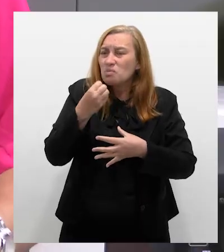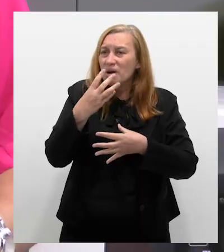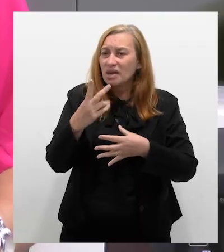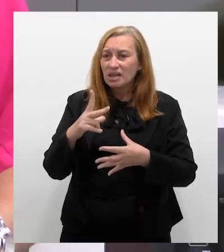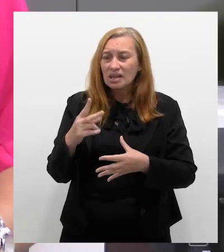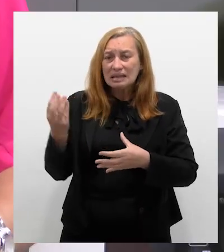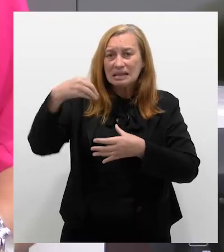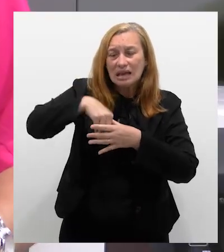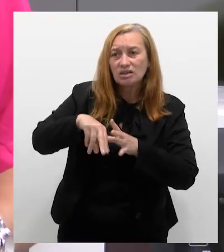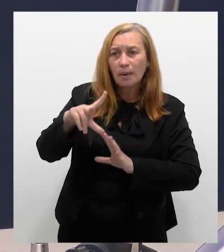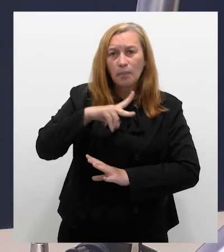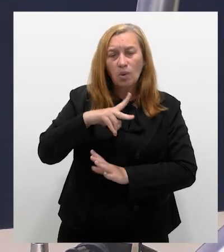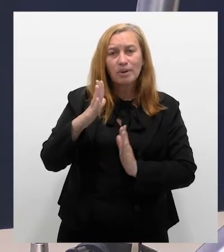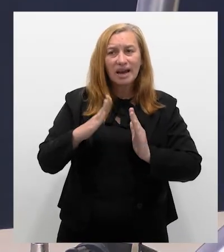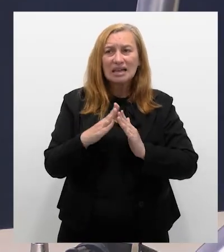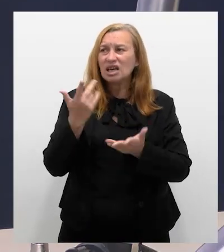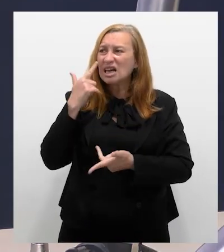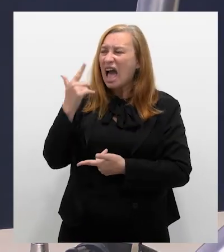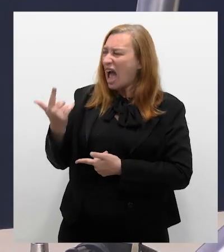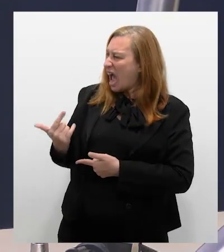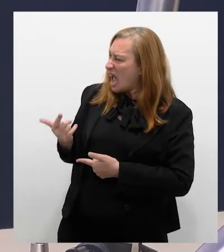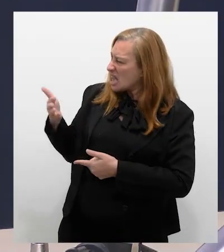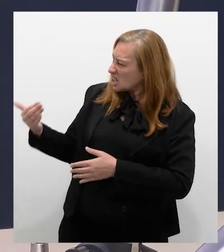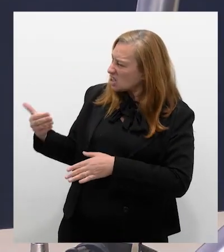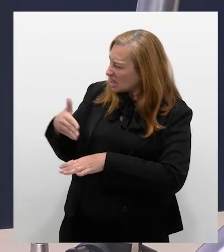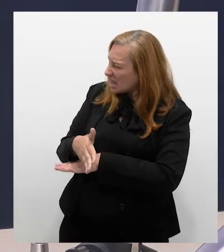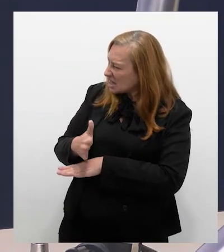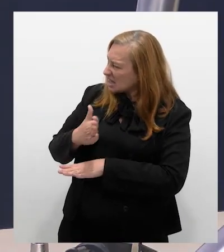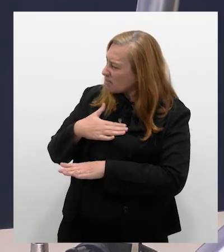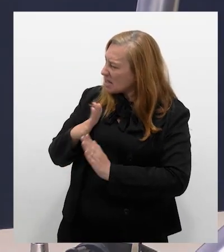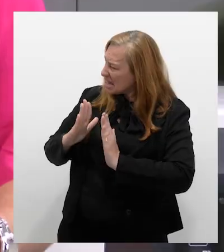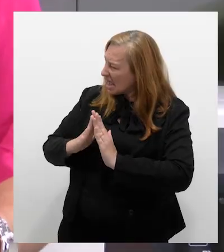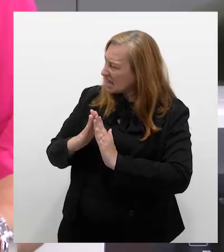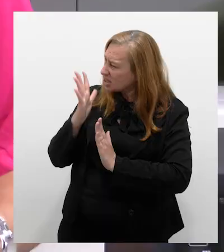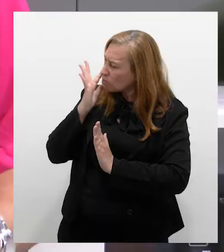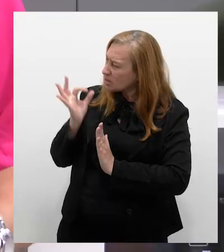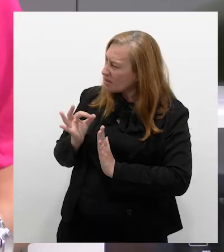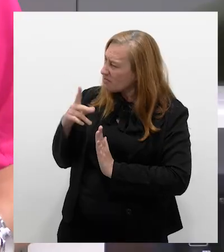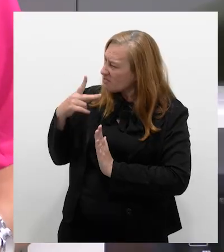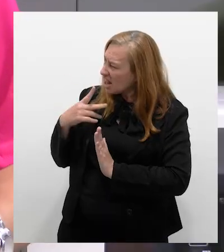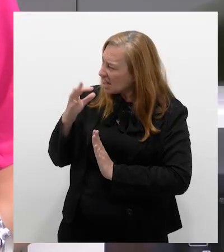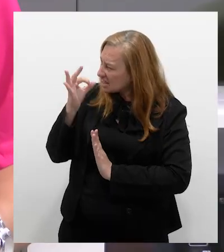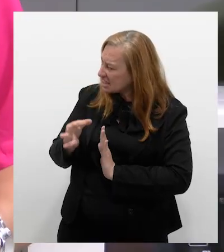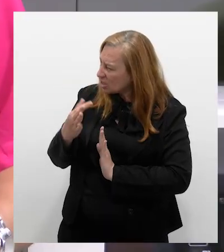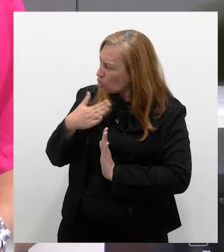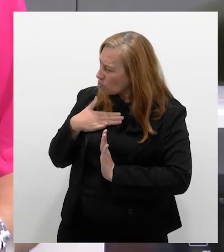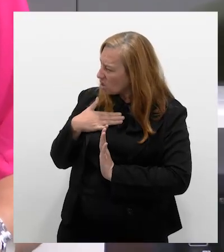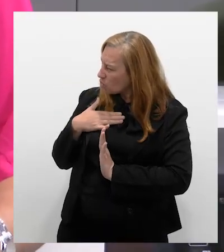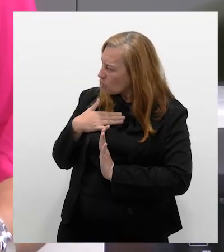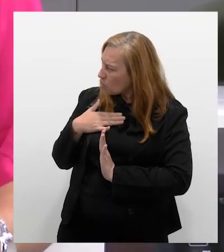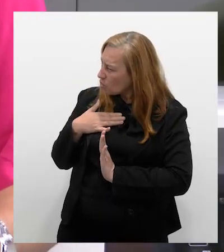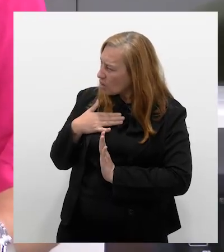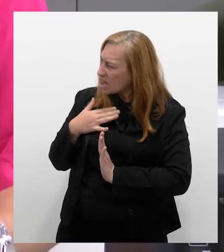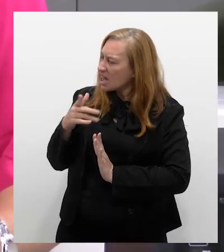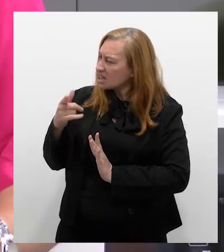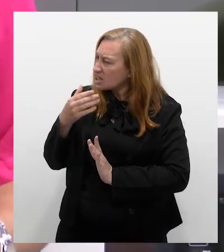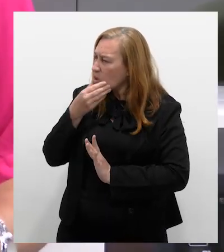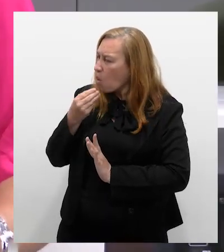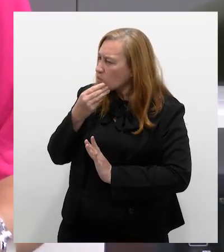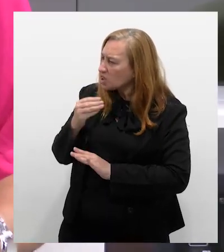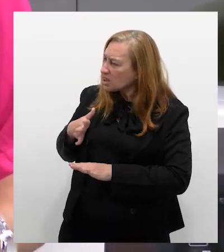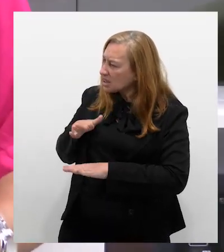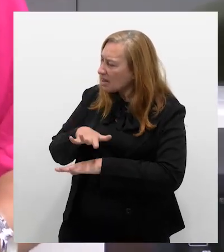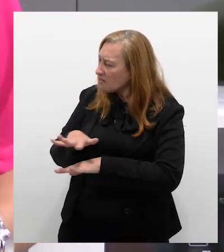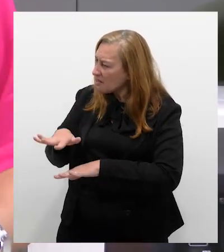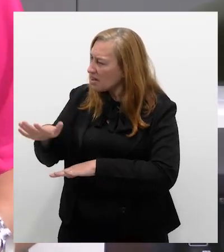gerar uma revolta. Sim. Pô, esse cara tá entrando na minha casa, tá abrindo a geladeira e não sabe falar comigo direito, né? Esse cara tá no meu